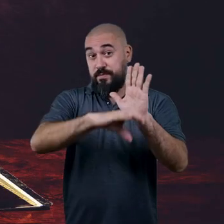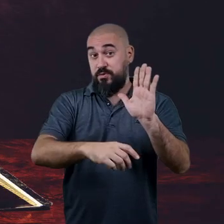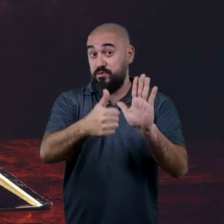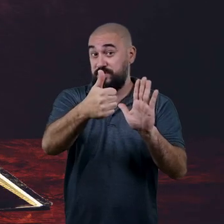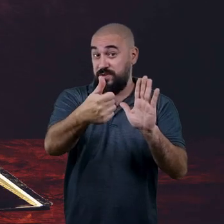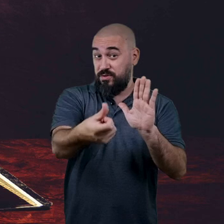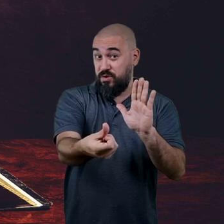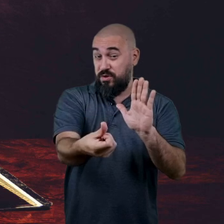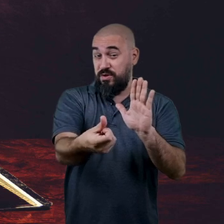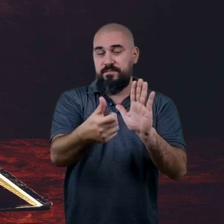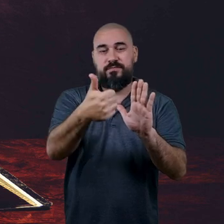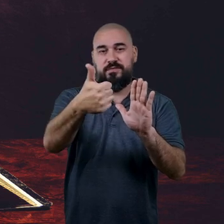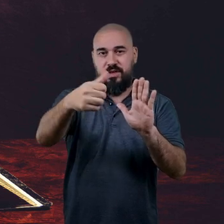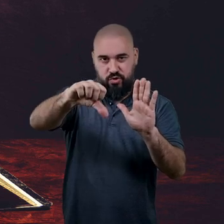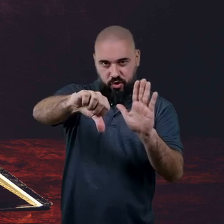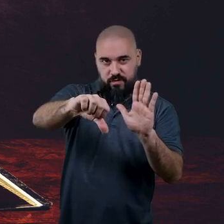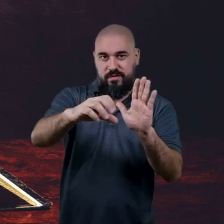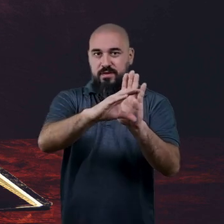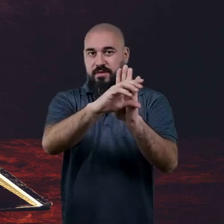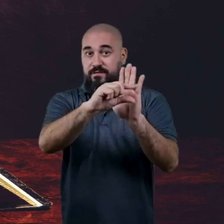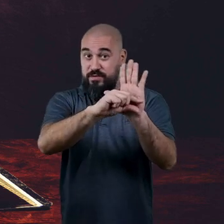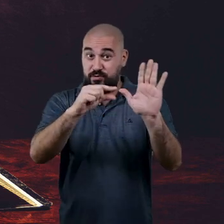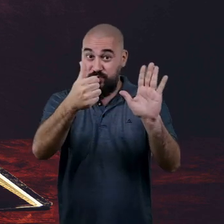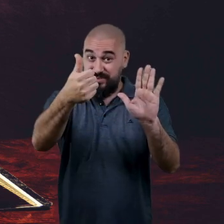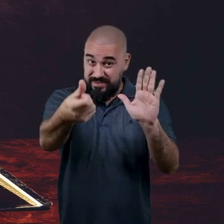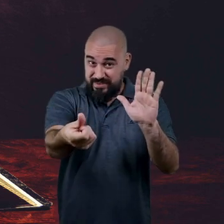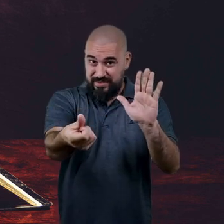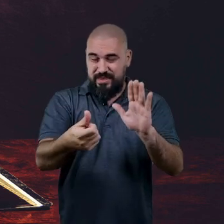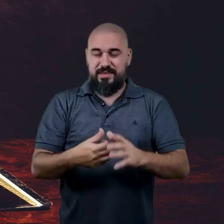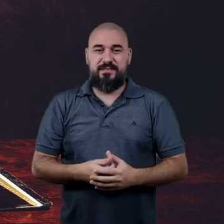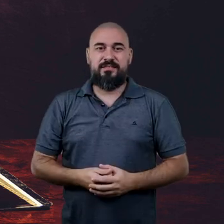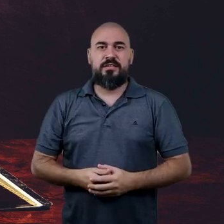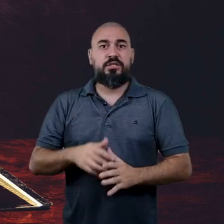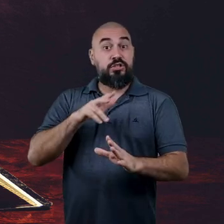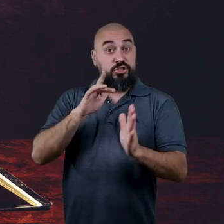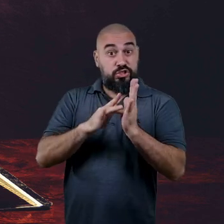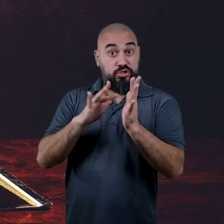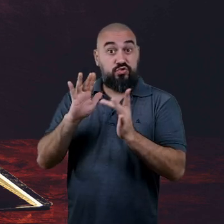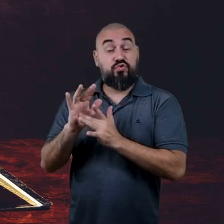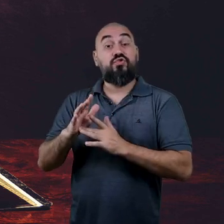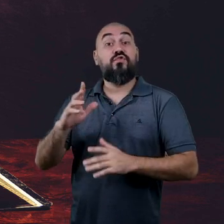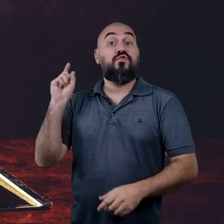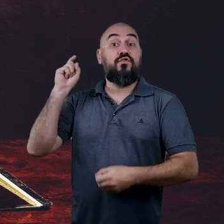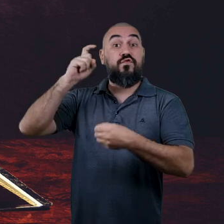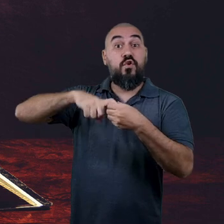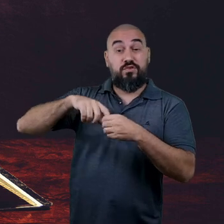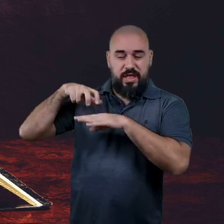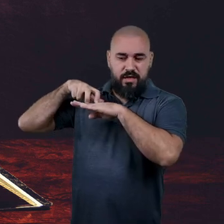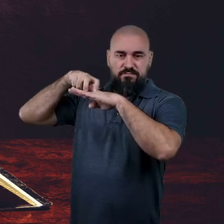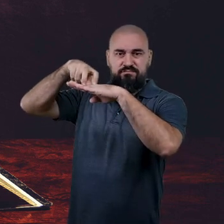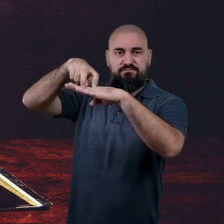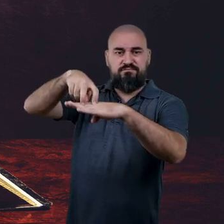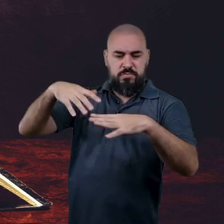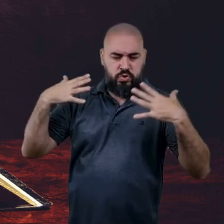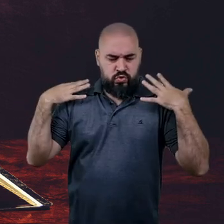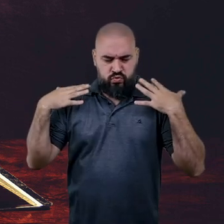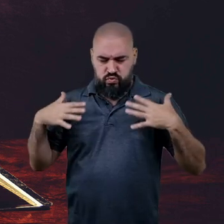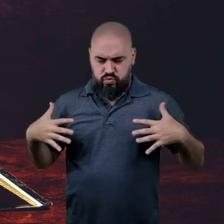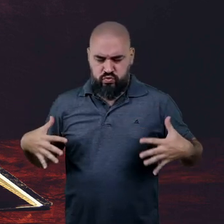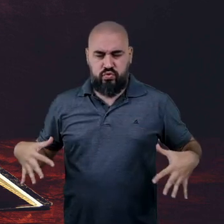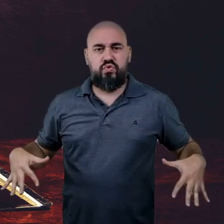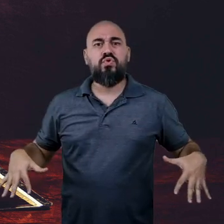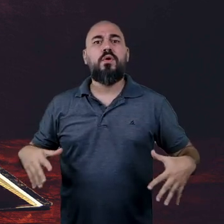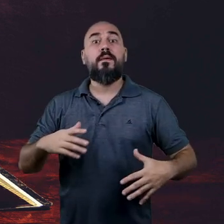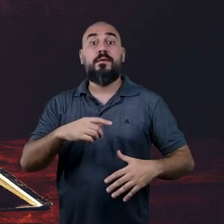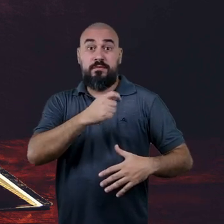19:16, quando Jesus voltar, no seu manto e na sua coxa está escrito um nome: